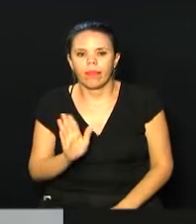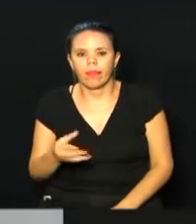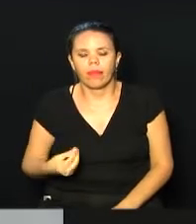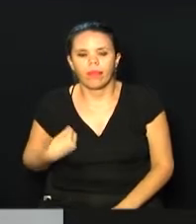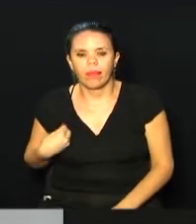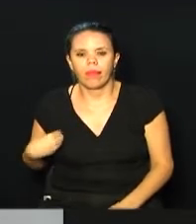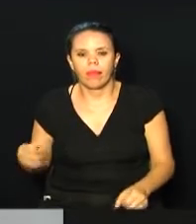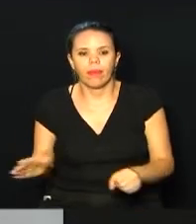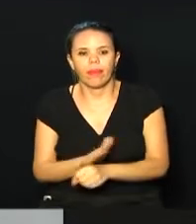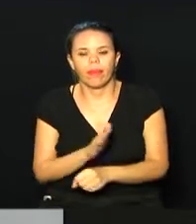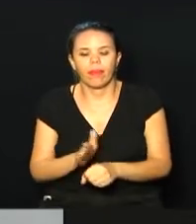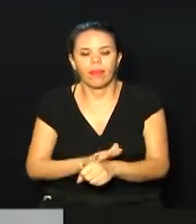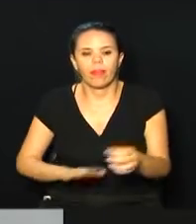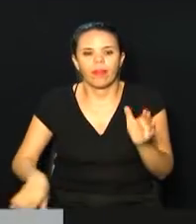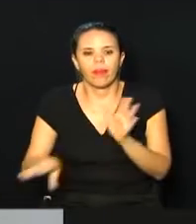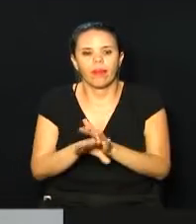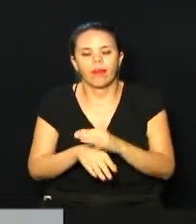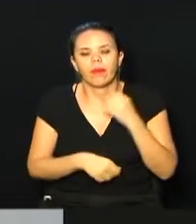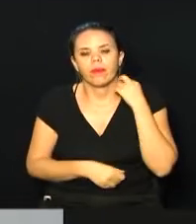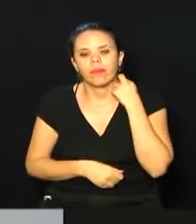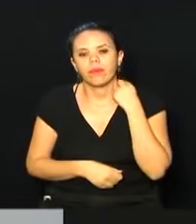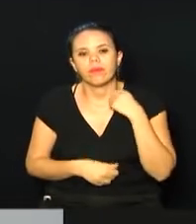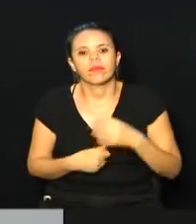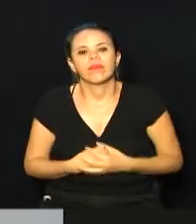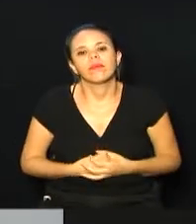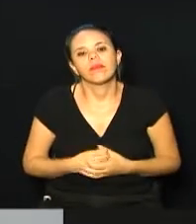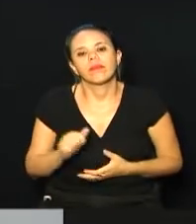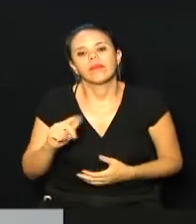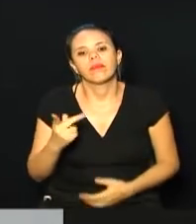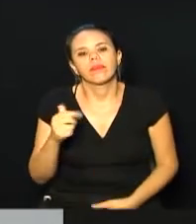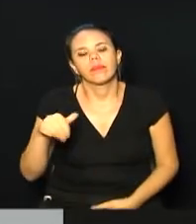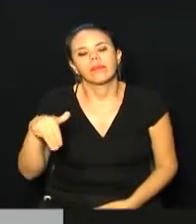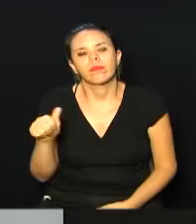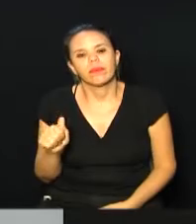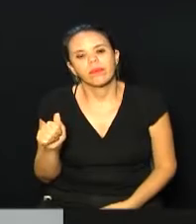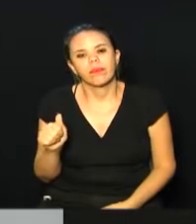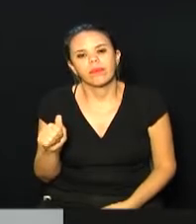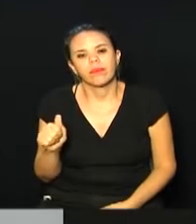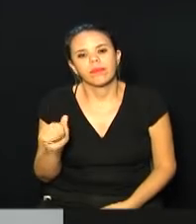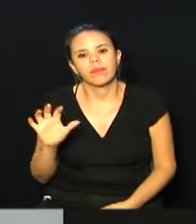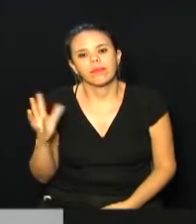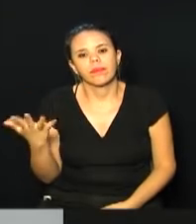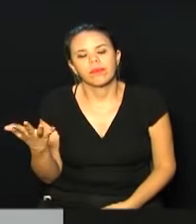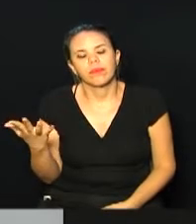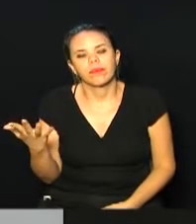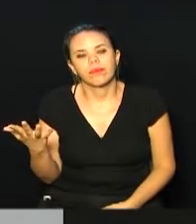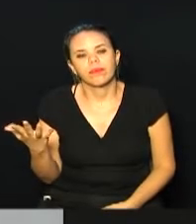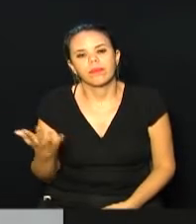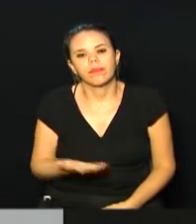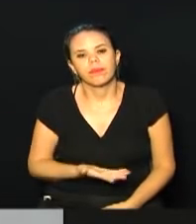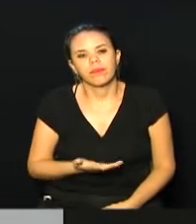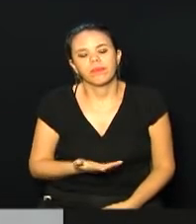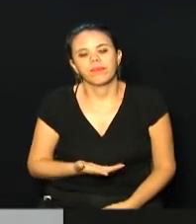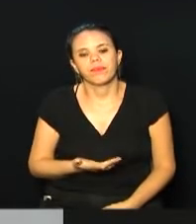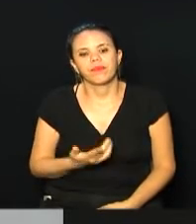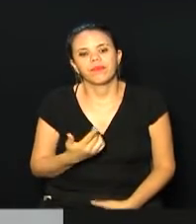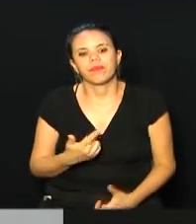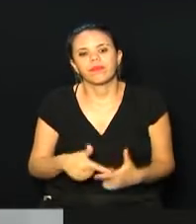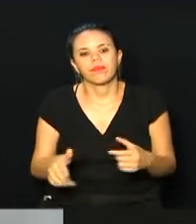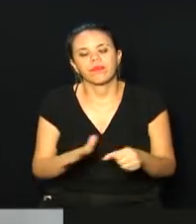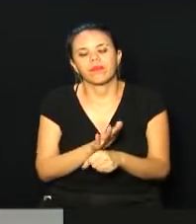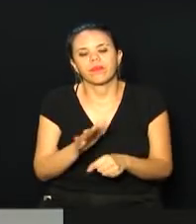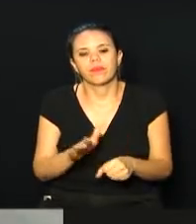cheio quando chega o Anhuma. O que ocorre ali, então, é um